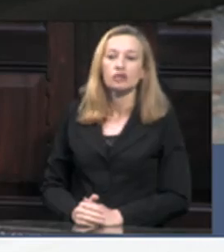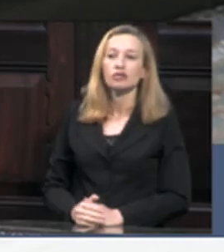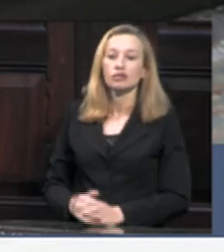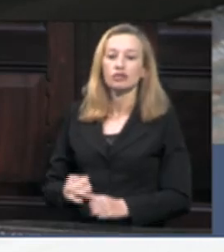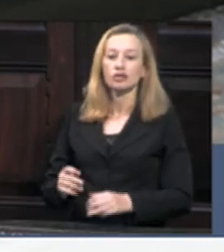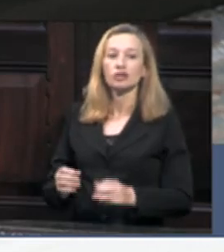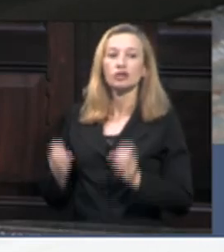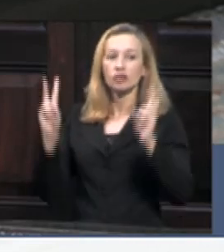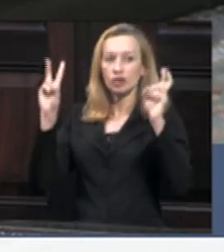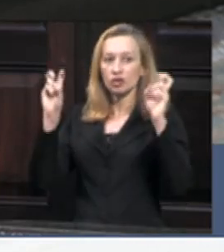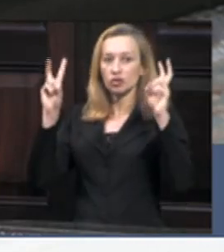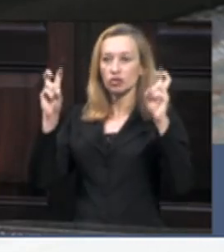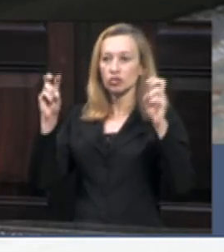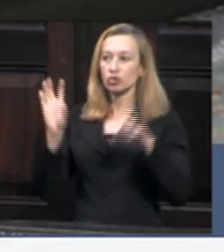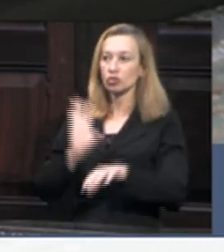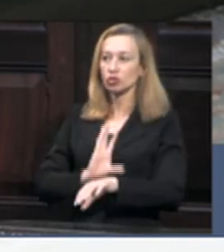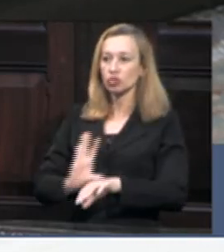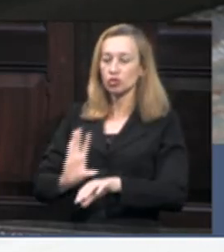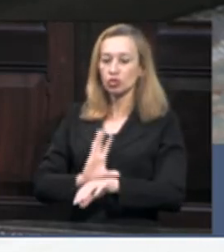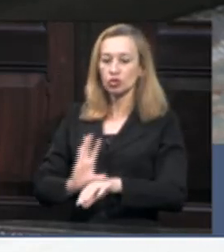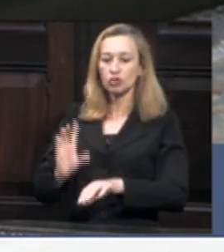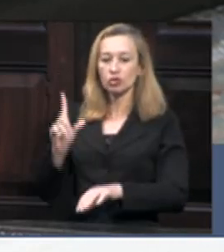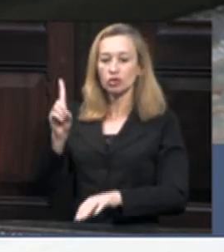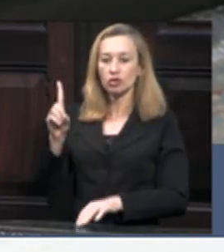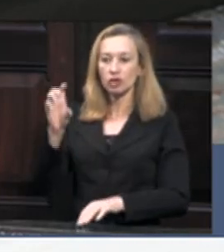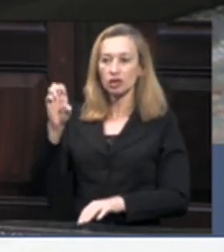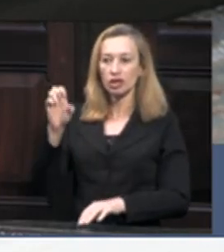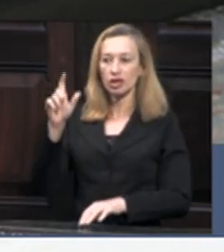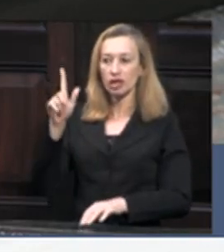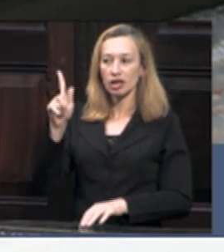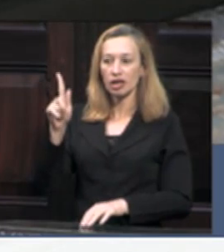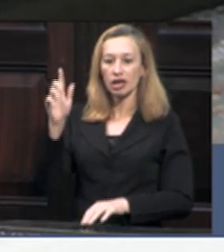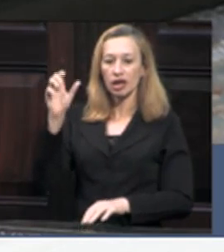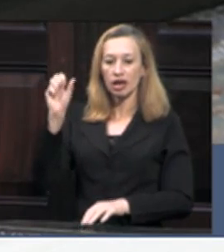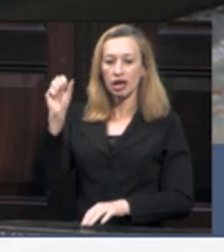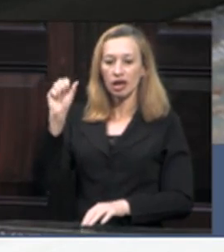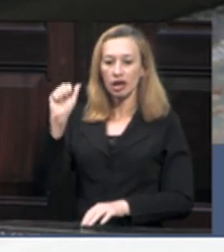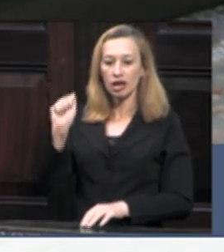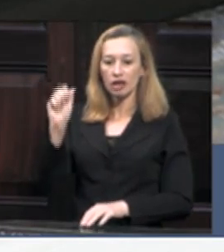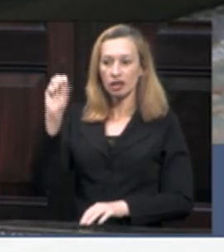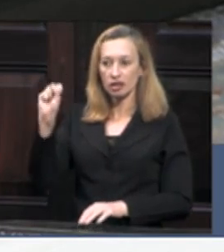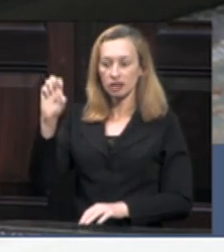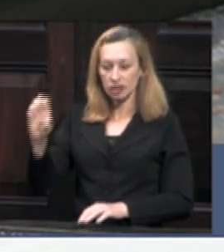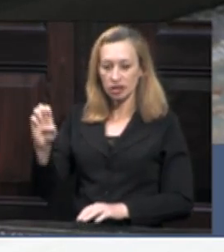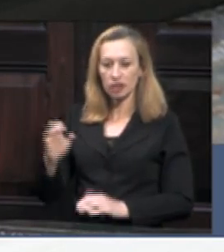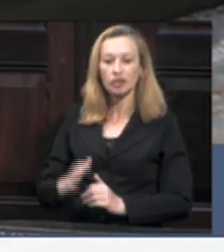fizemos, inclusive, audiências públicas na Comissão de Educação. Eram